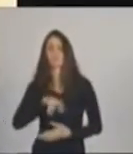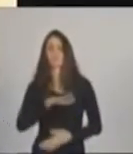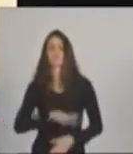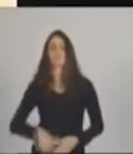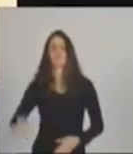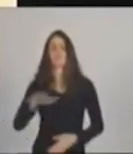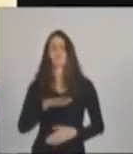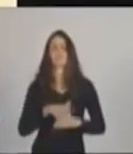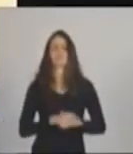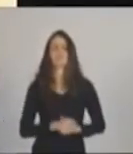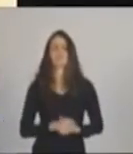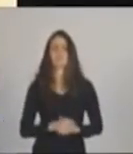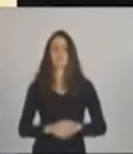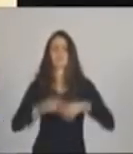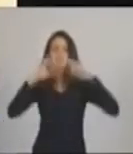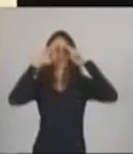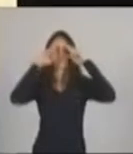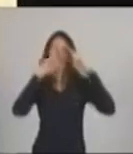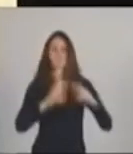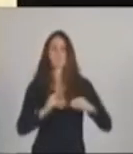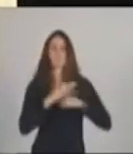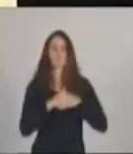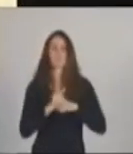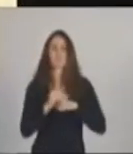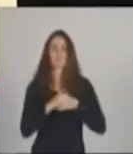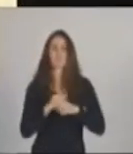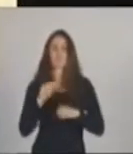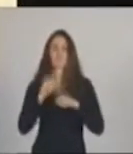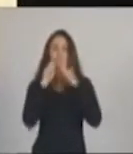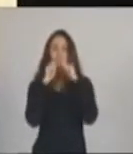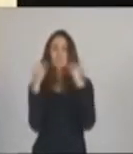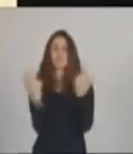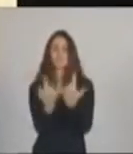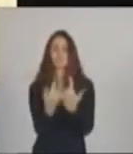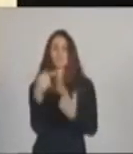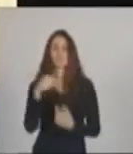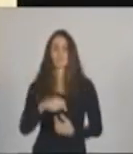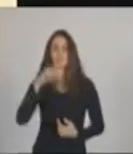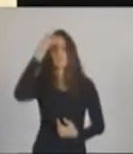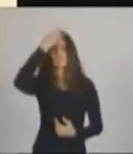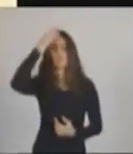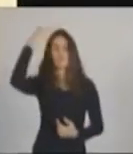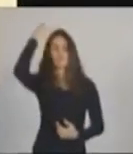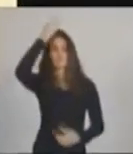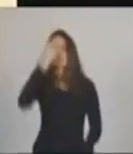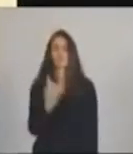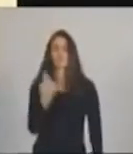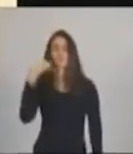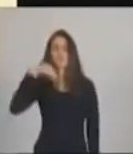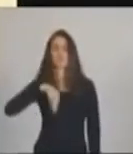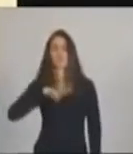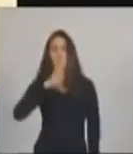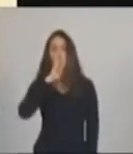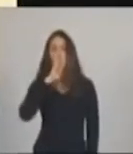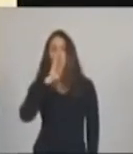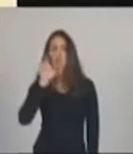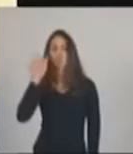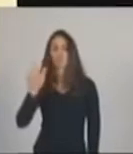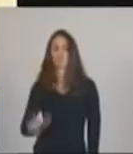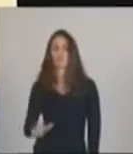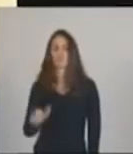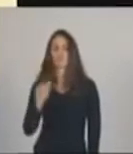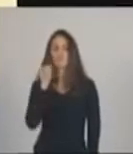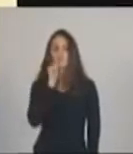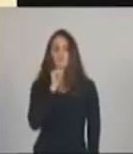fica aqui com respeito, com carinho, a Assembleia Legislativa do Espírito Santo, dedicando um minuto de silêncio